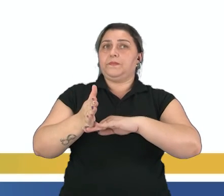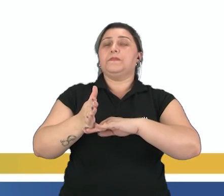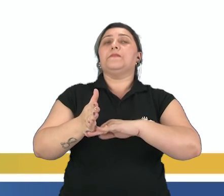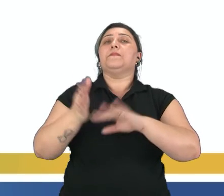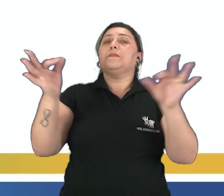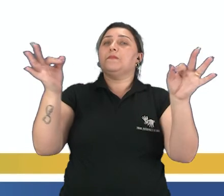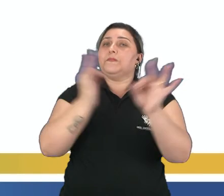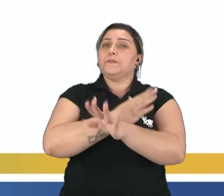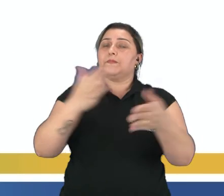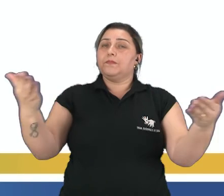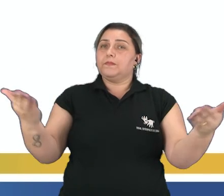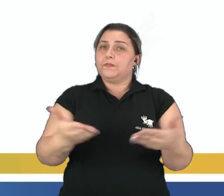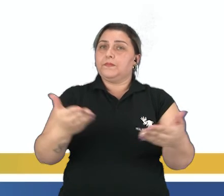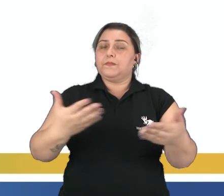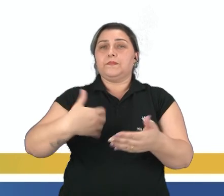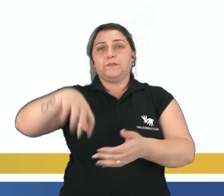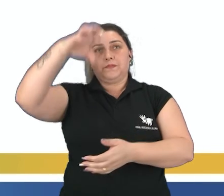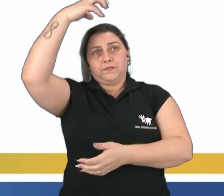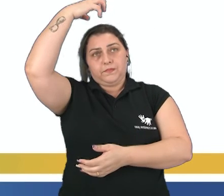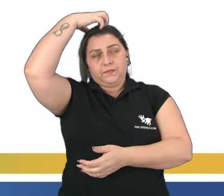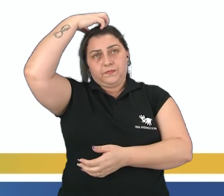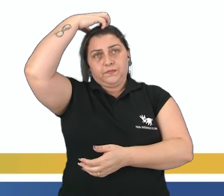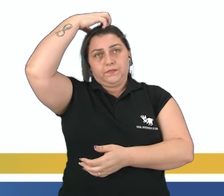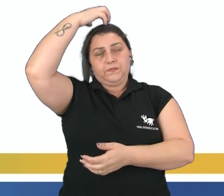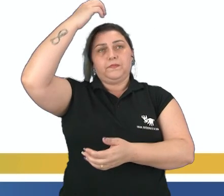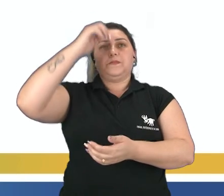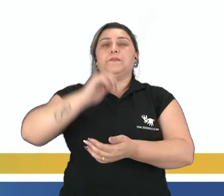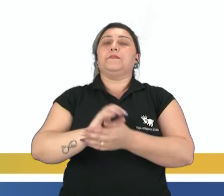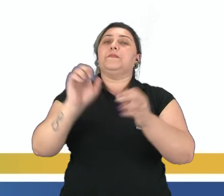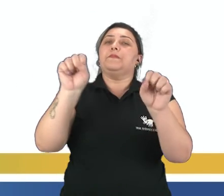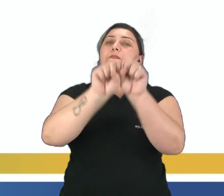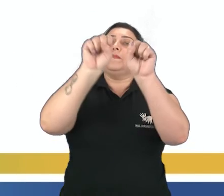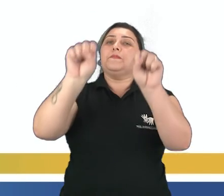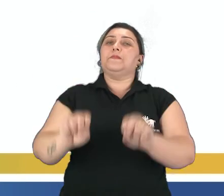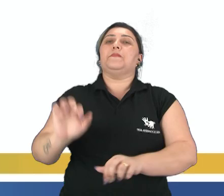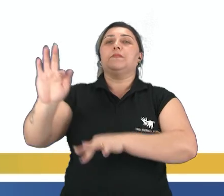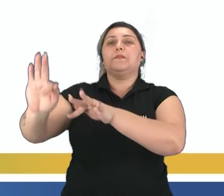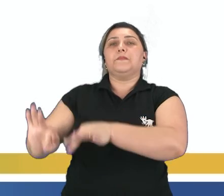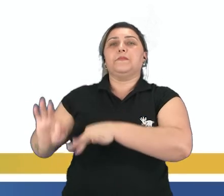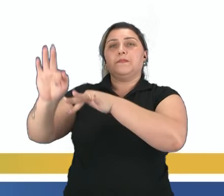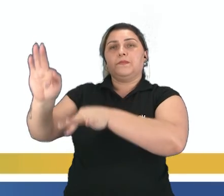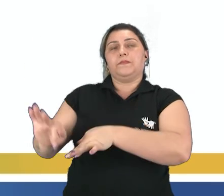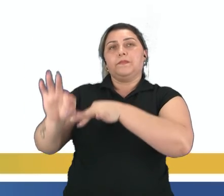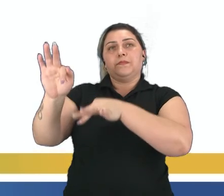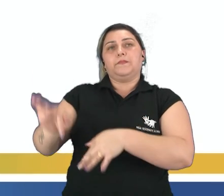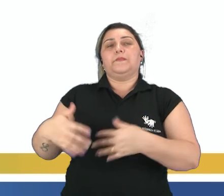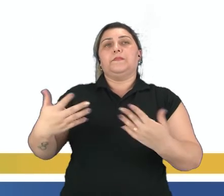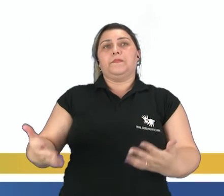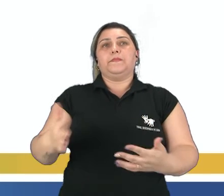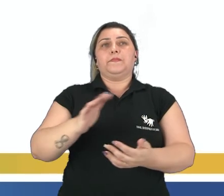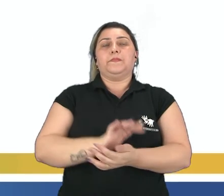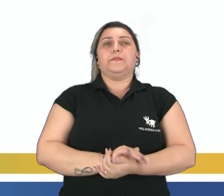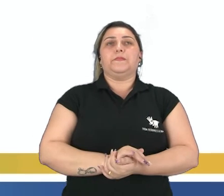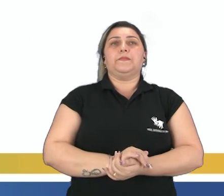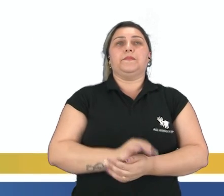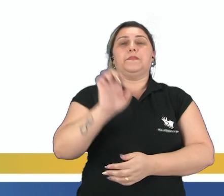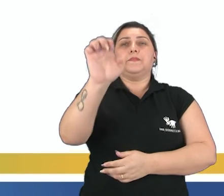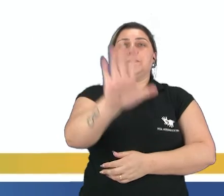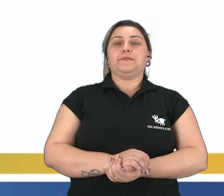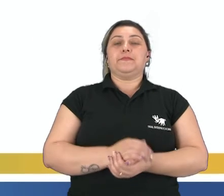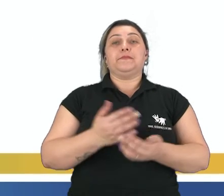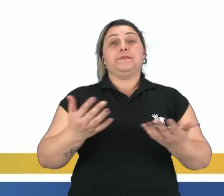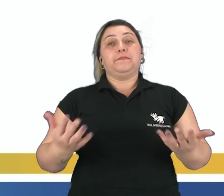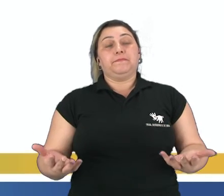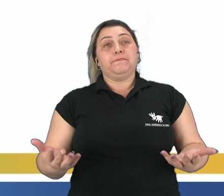se formou com a formação das monarquias, para o sistema feudal, que era o sistema que estava em vigor na Europa nesse